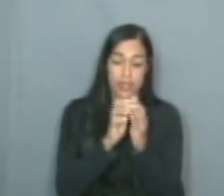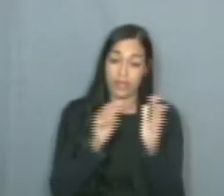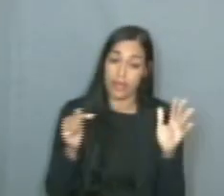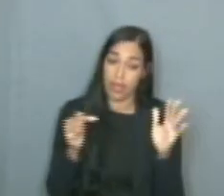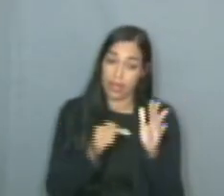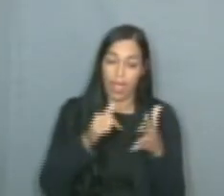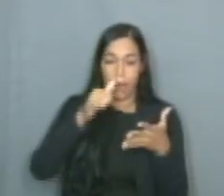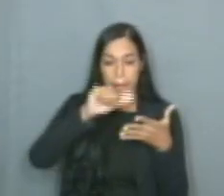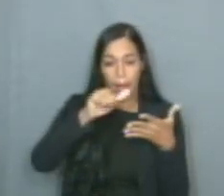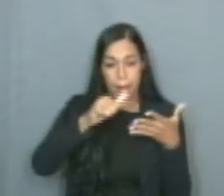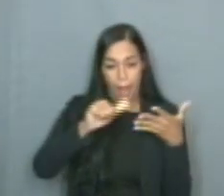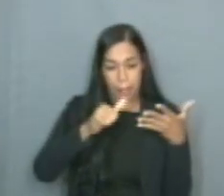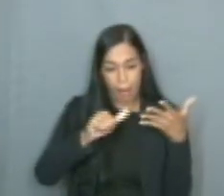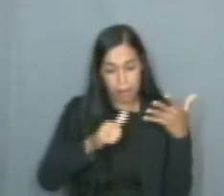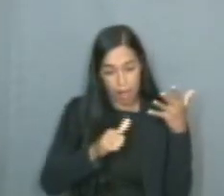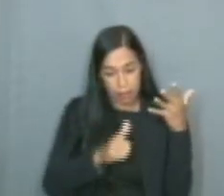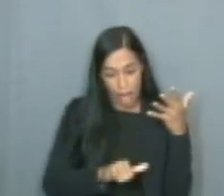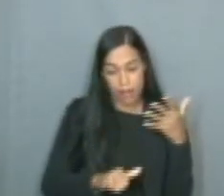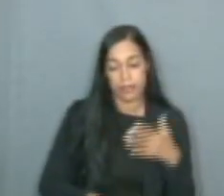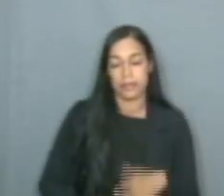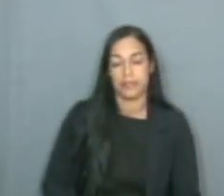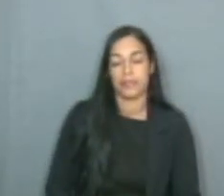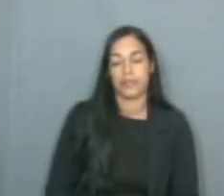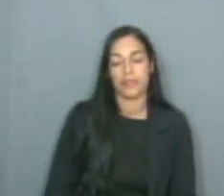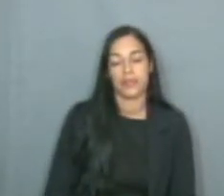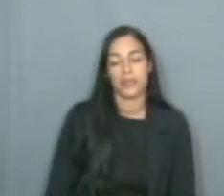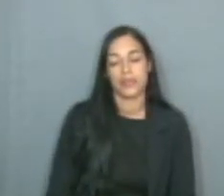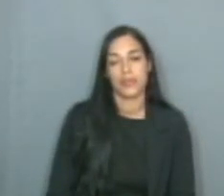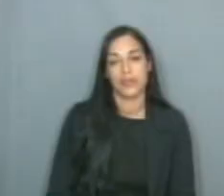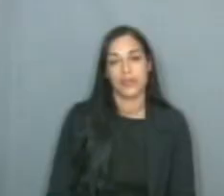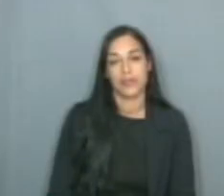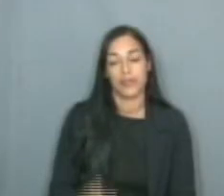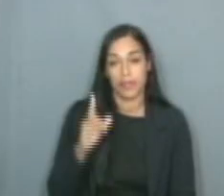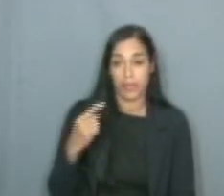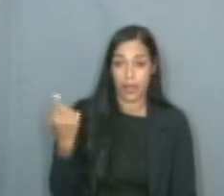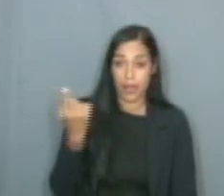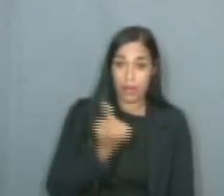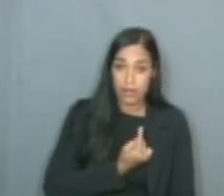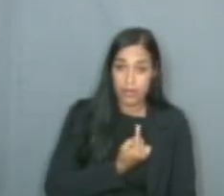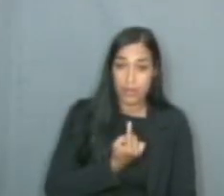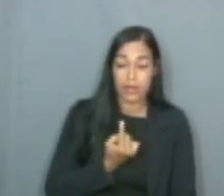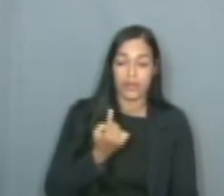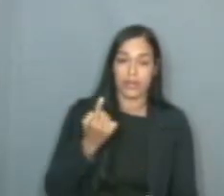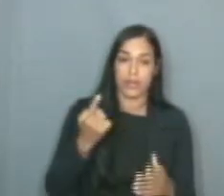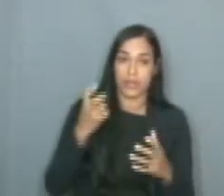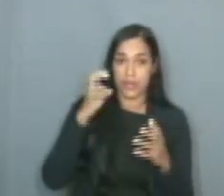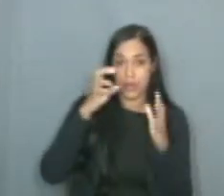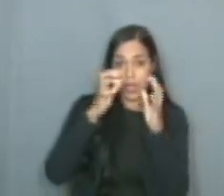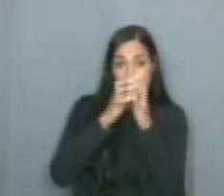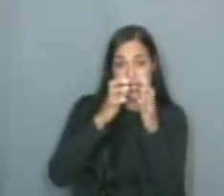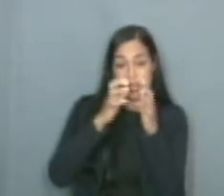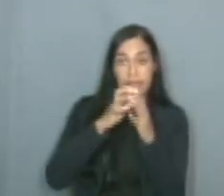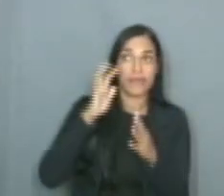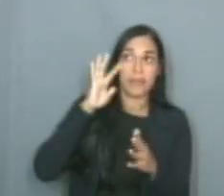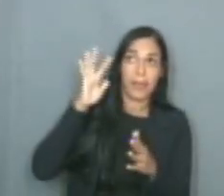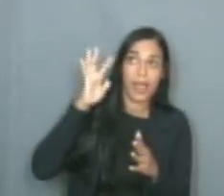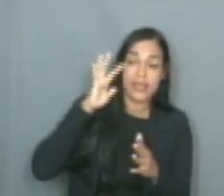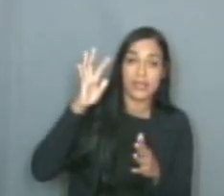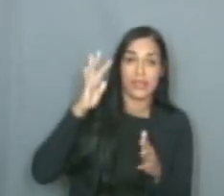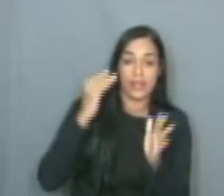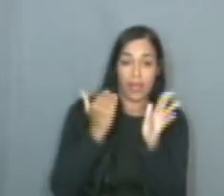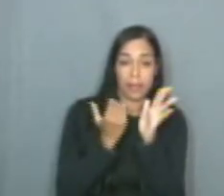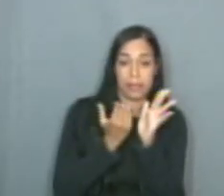os critérios, e a gente só pode dizer que quando o Recife pensa no